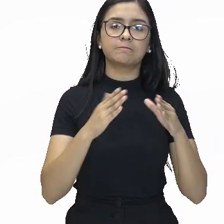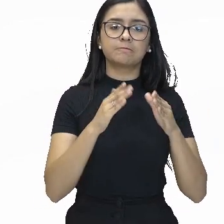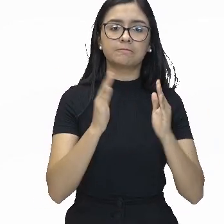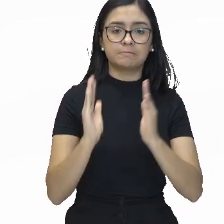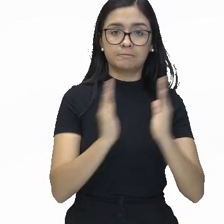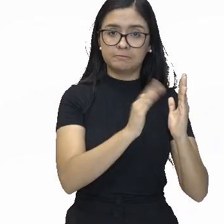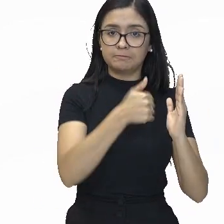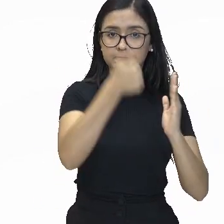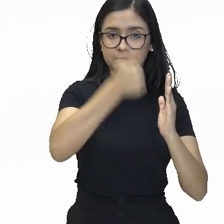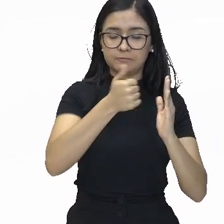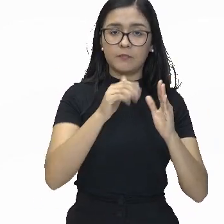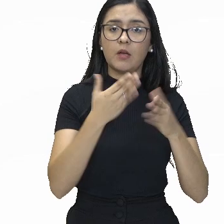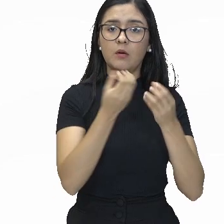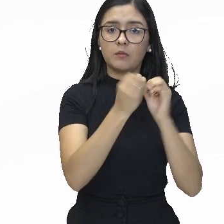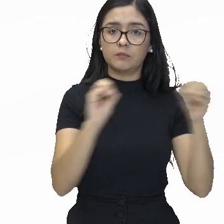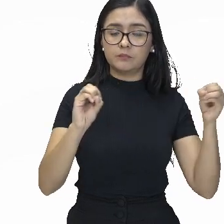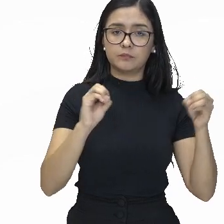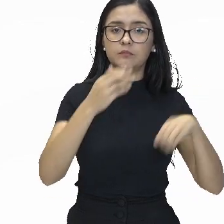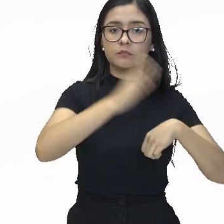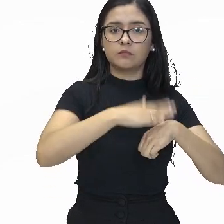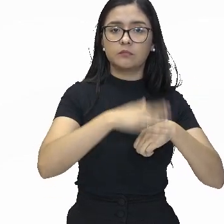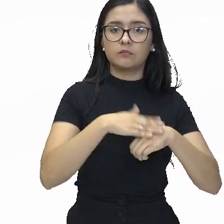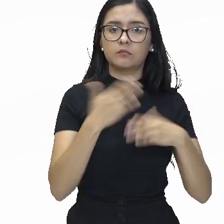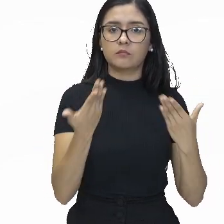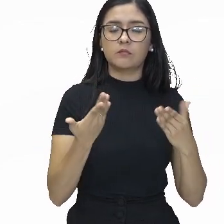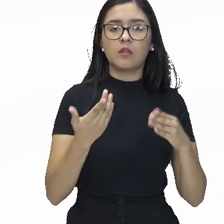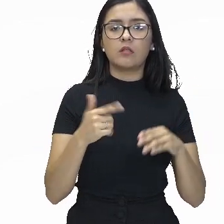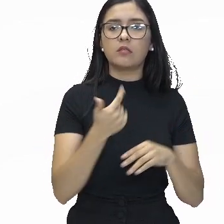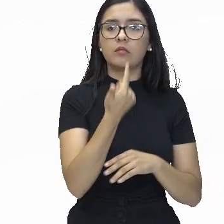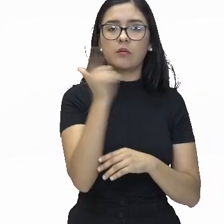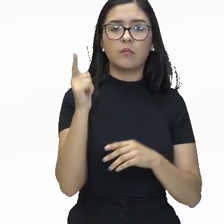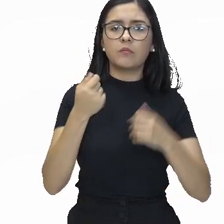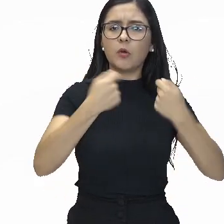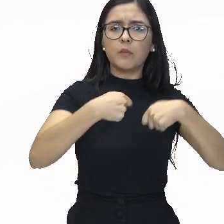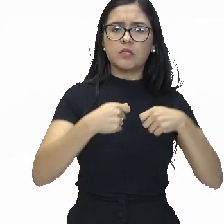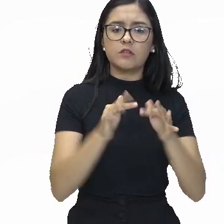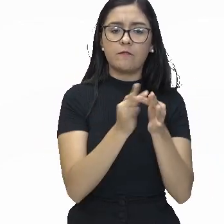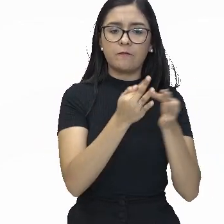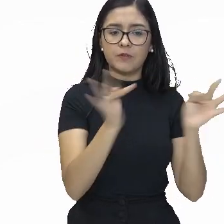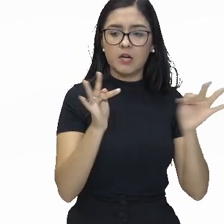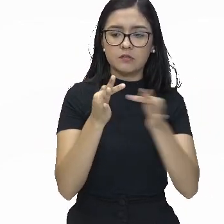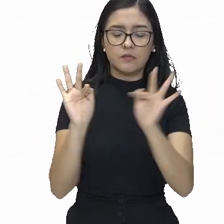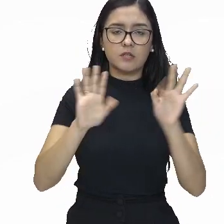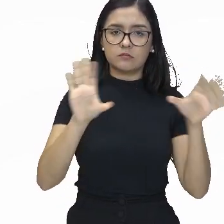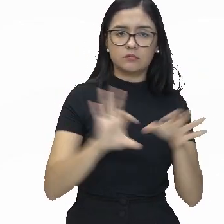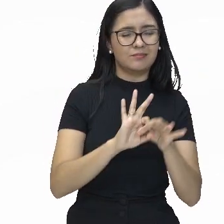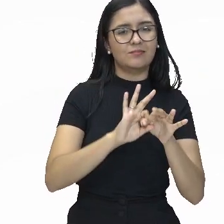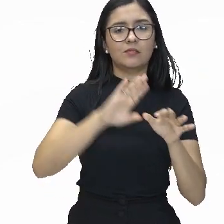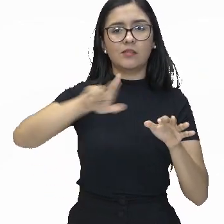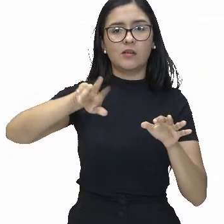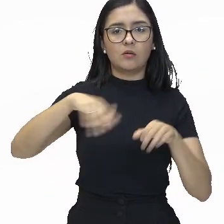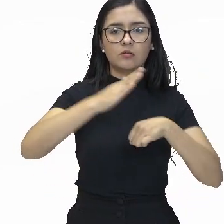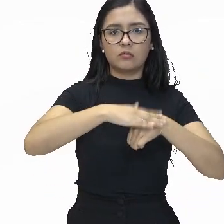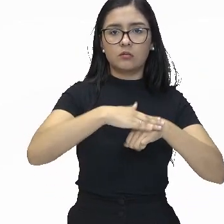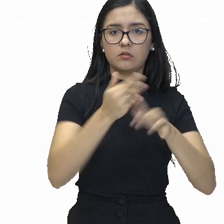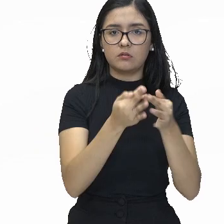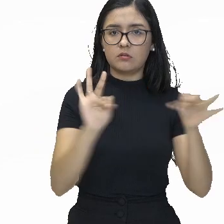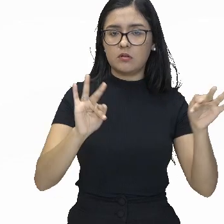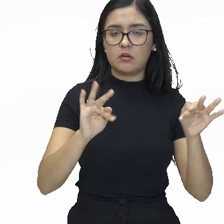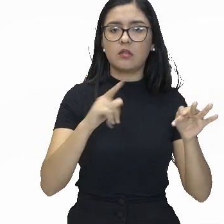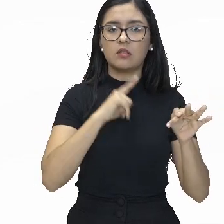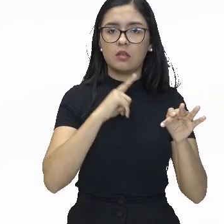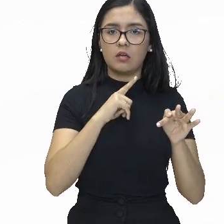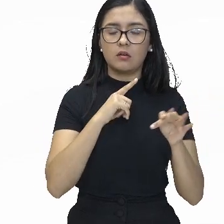Coordenada são as orações independentes. Elas não precisam, né, de uma outra